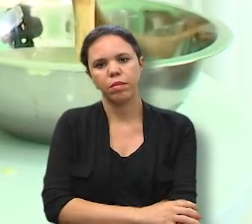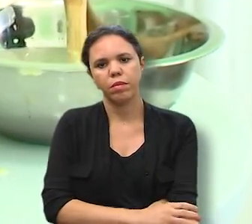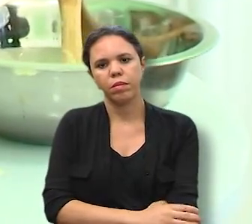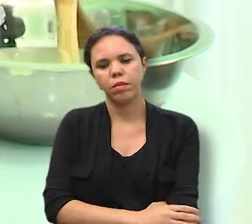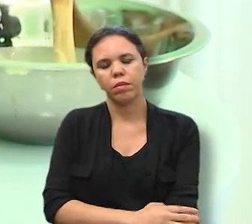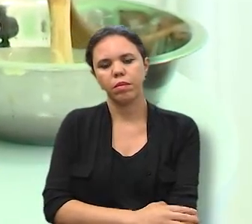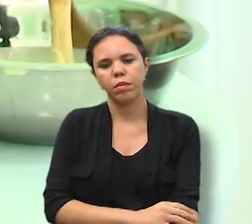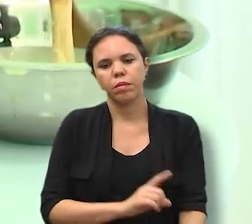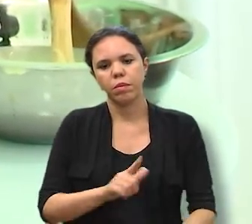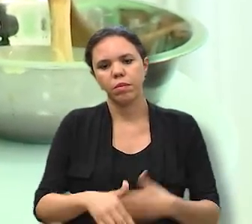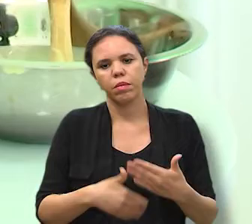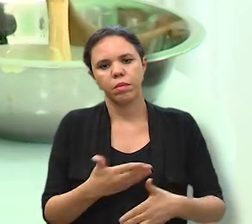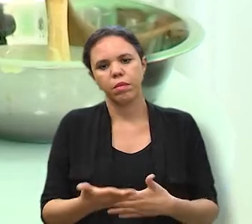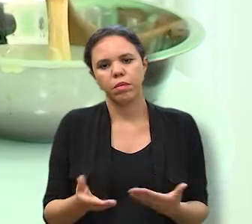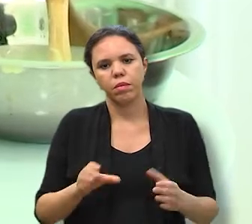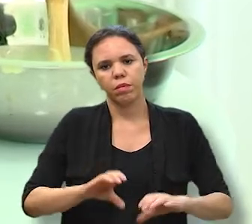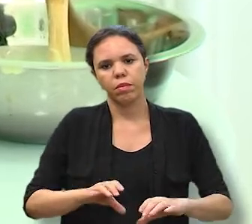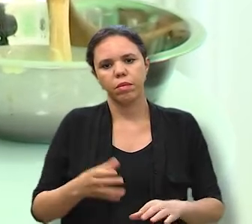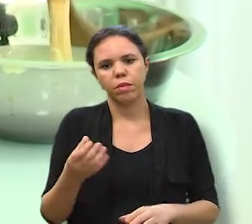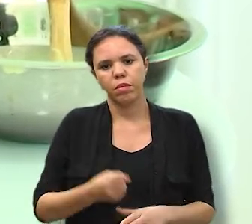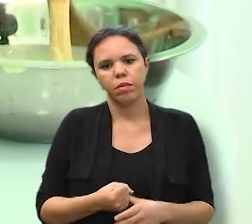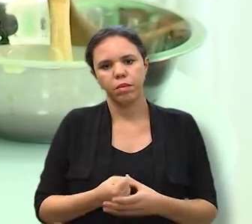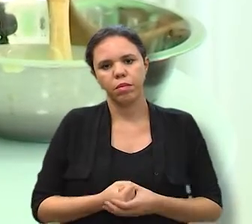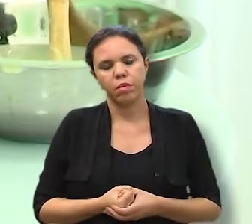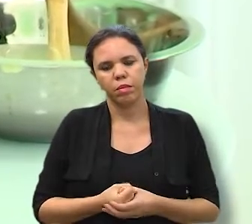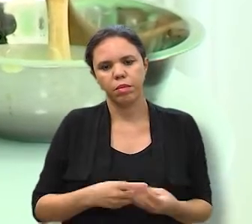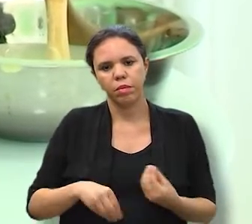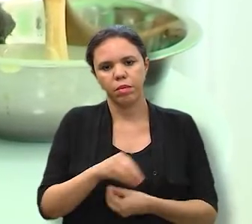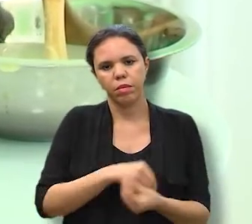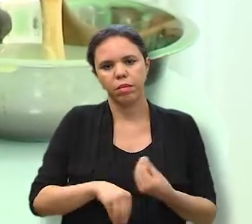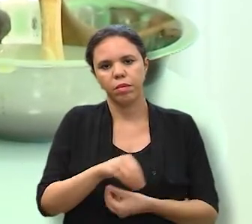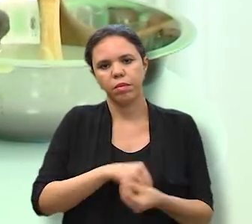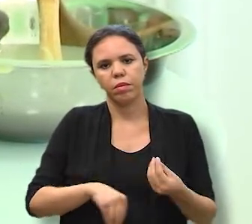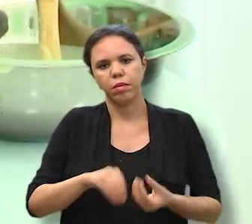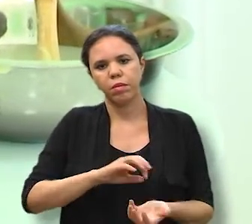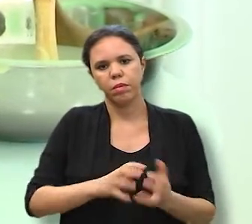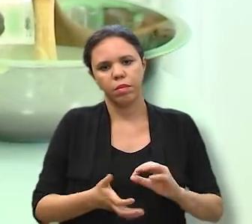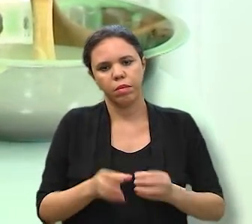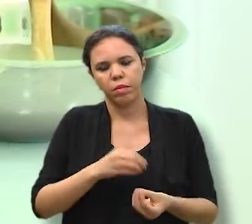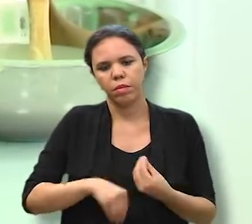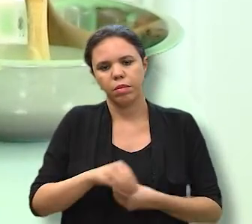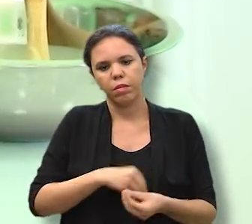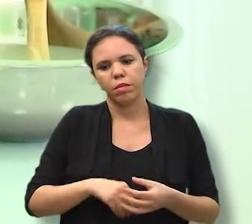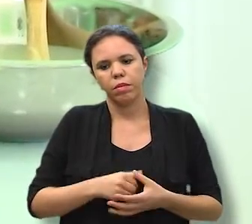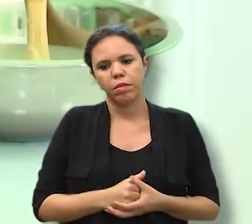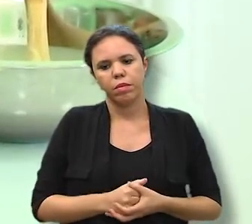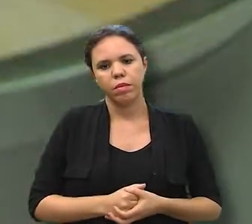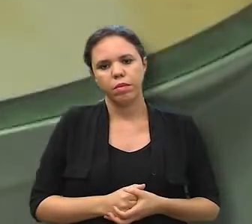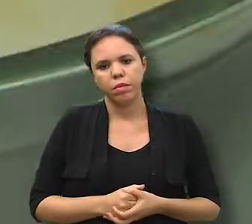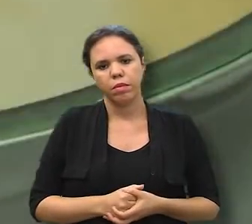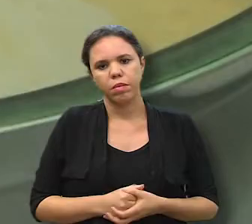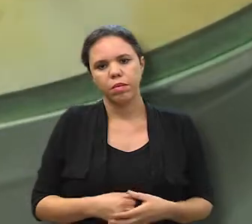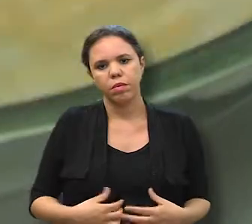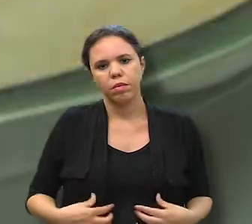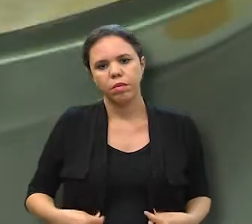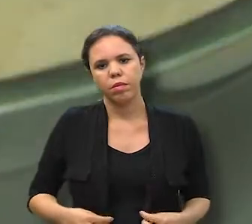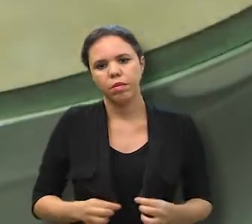Na sequência, coloque o leite integral e mexa bem até a massa misturar.